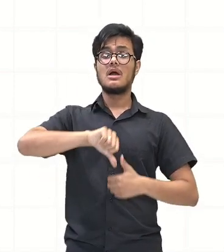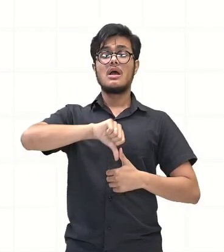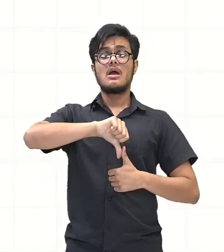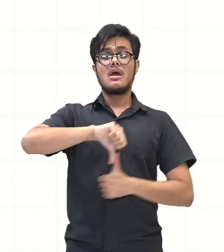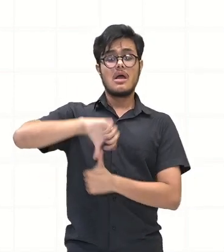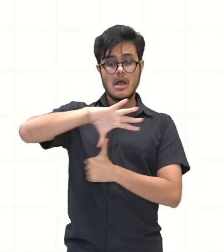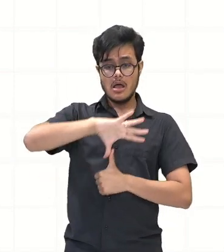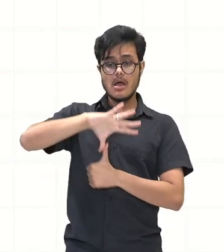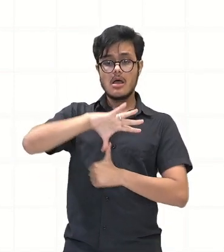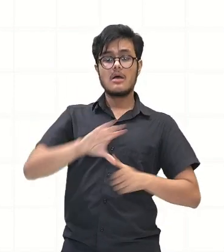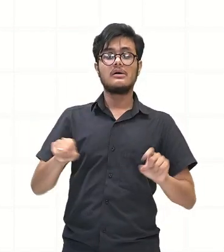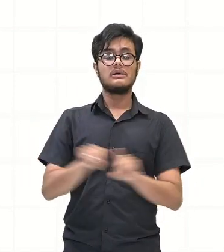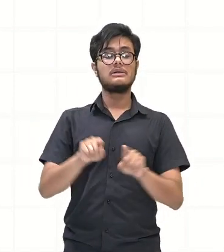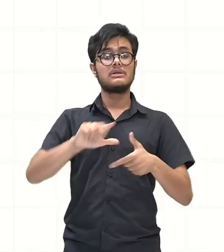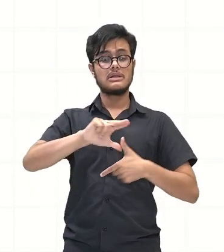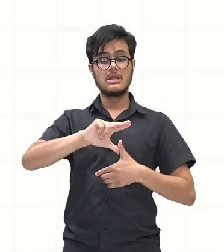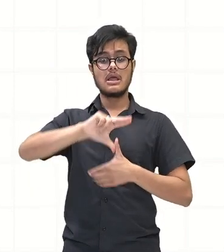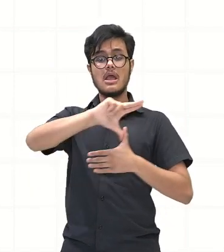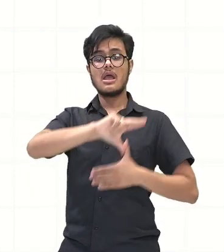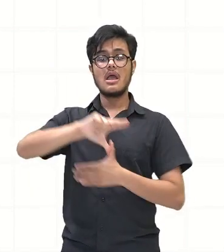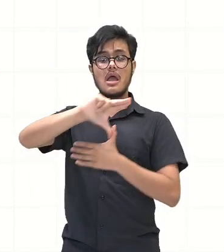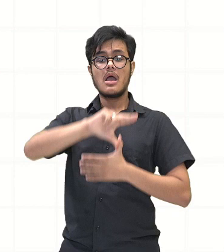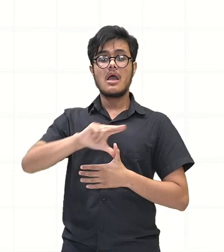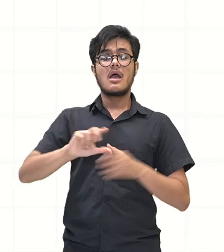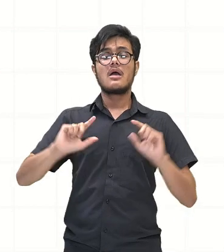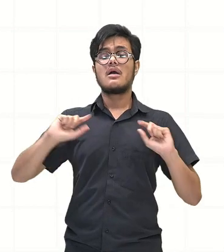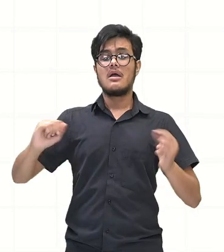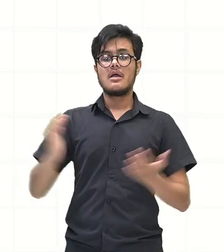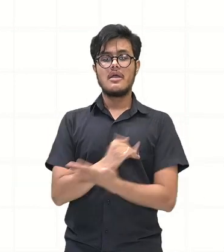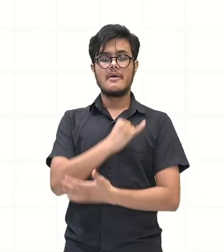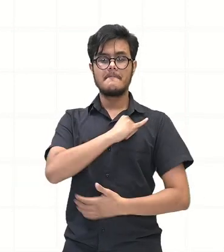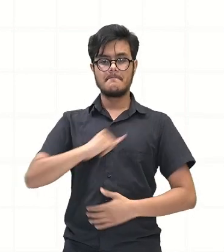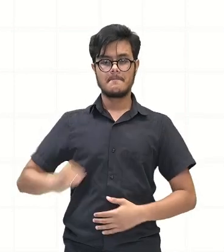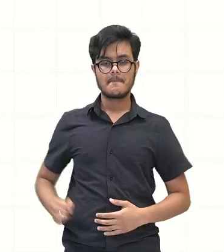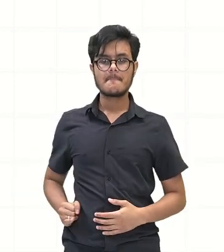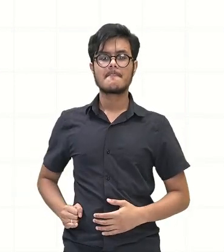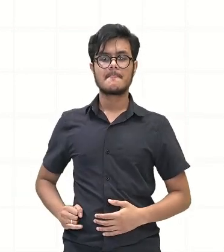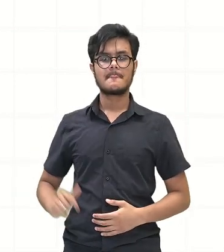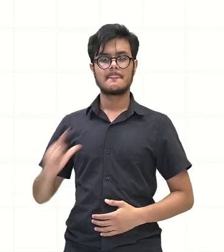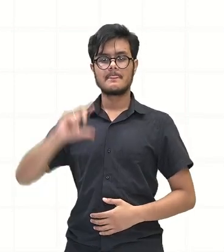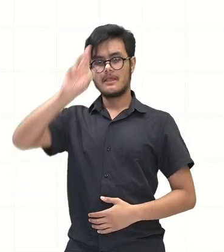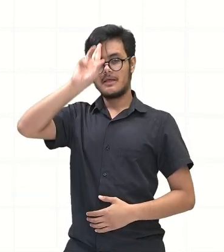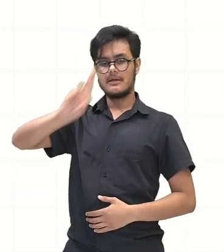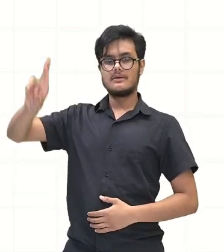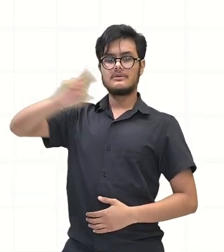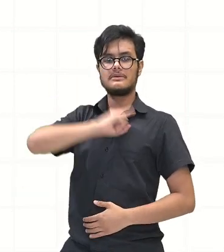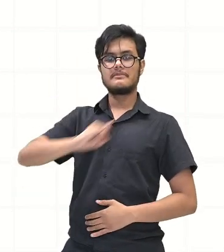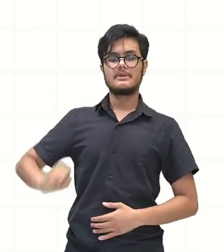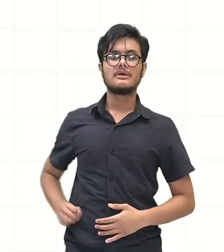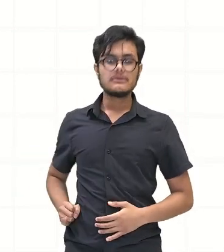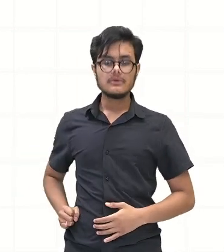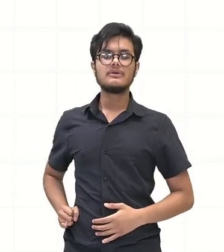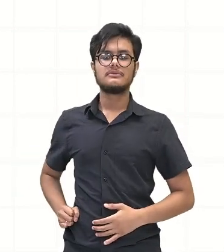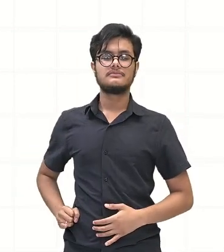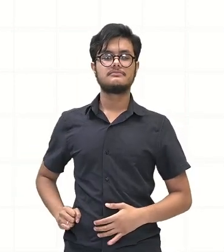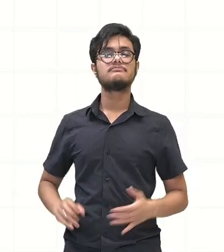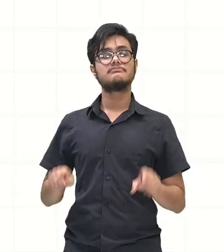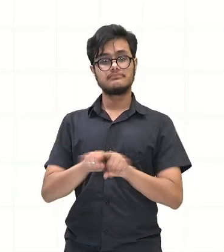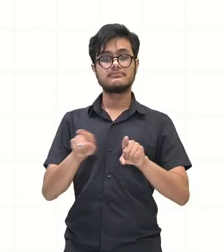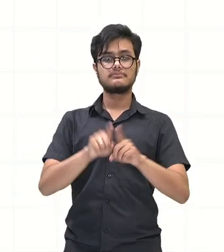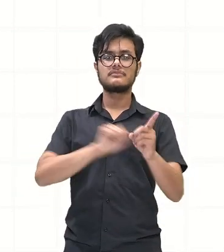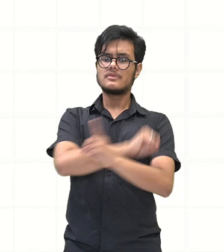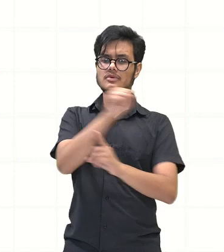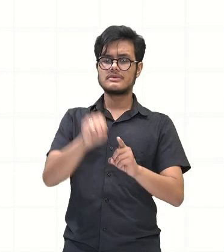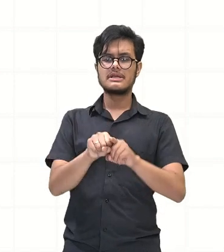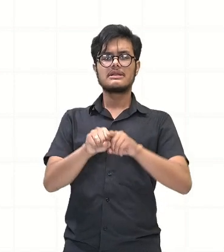do Norte e Central, vamos observar a presença de impérios que vão ser chefiados por imperadores. A